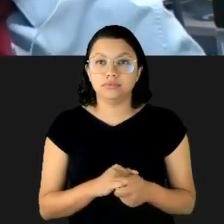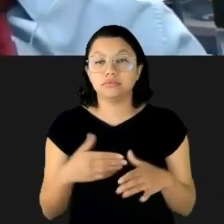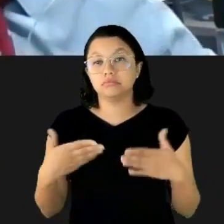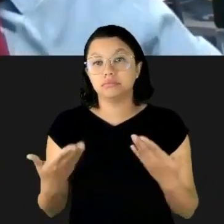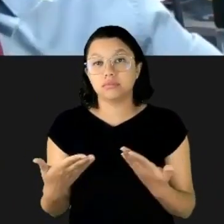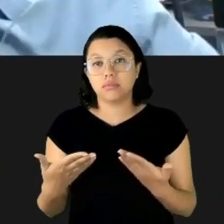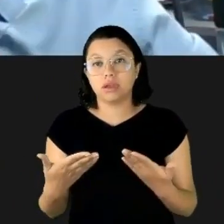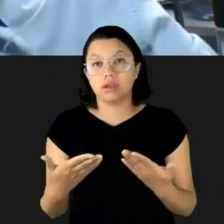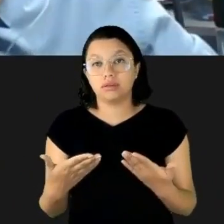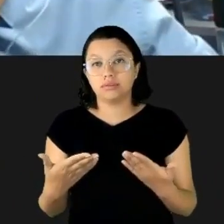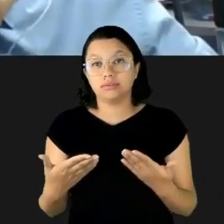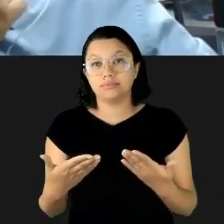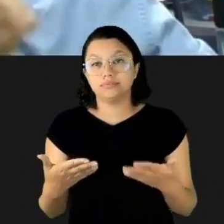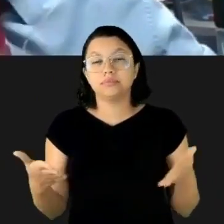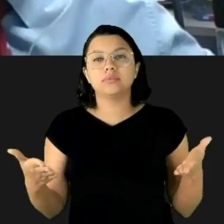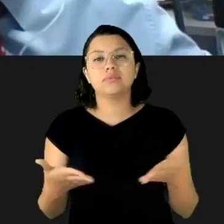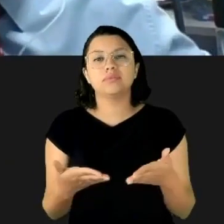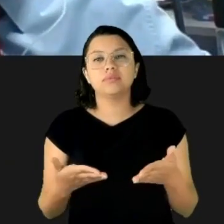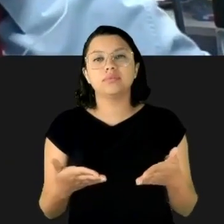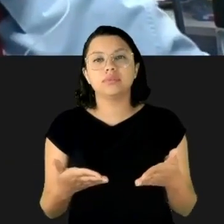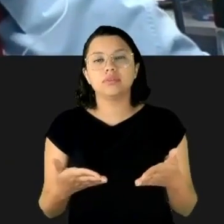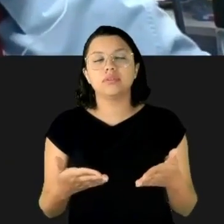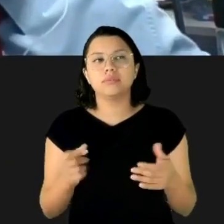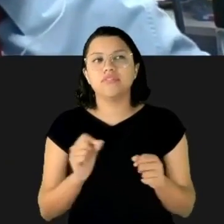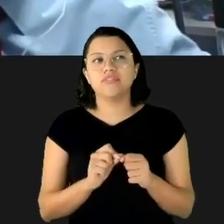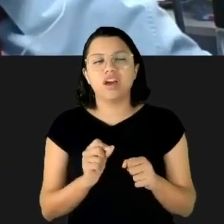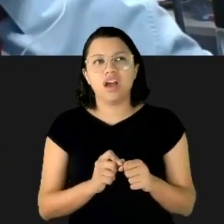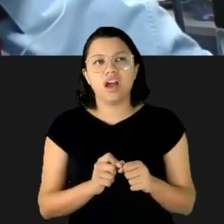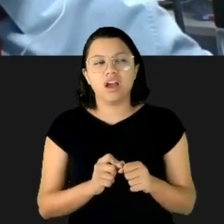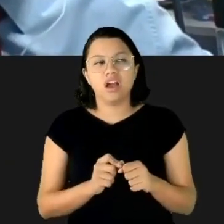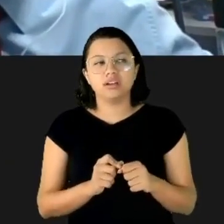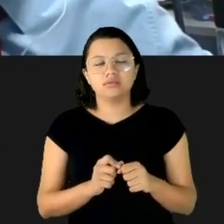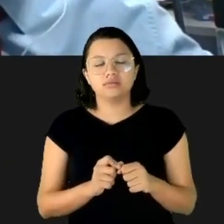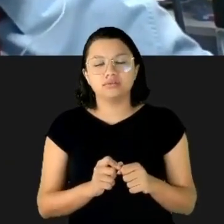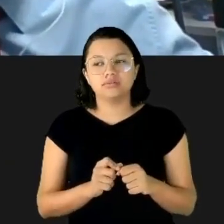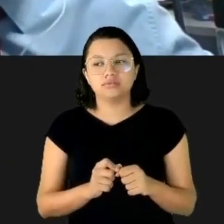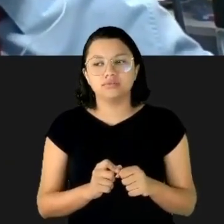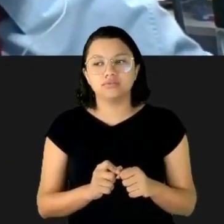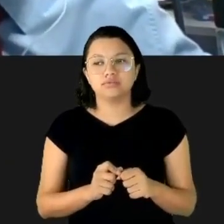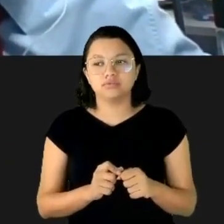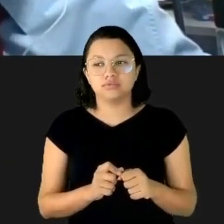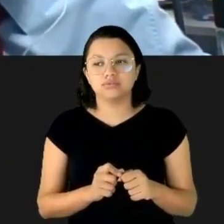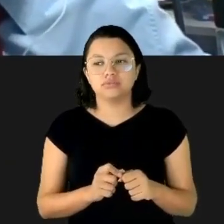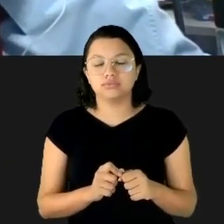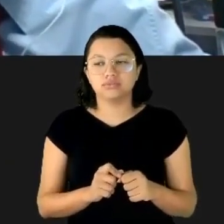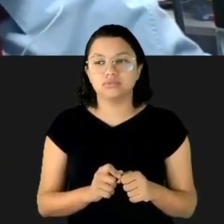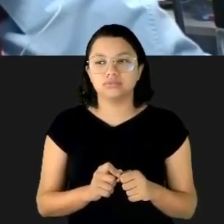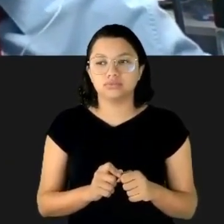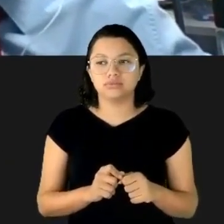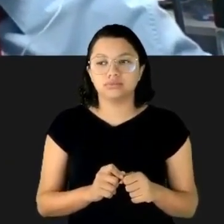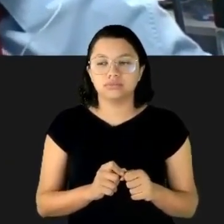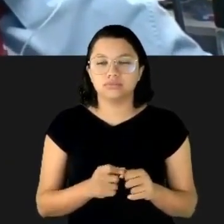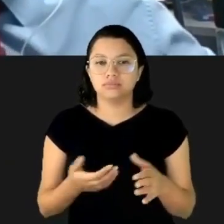então isso me levou a fazer essa a essa